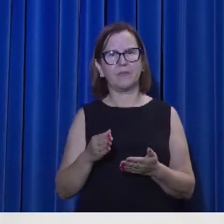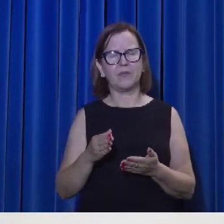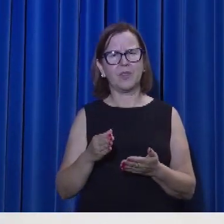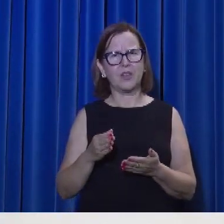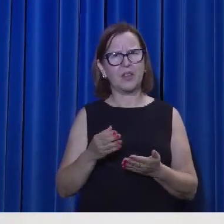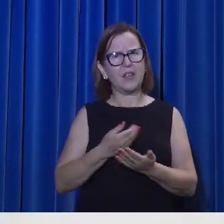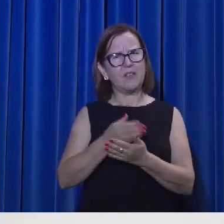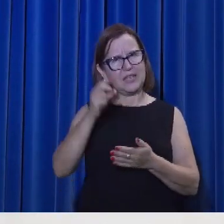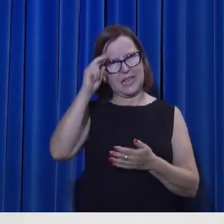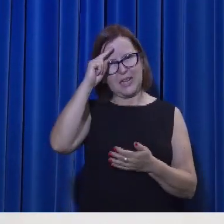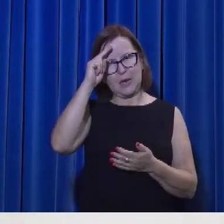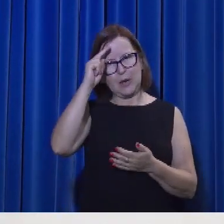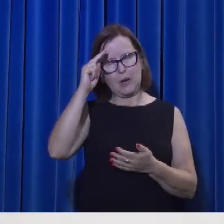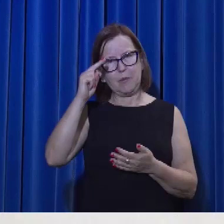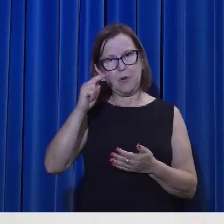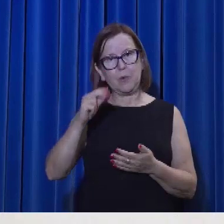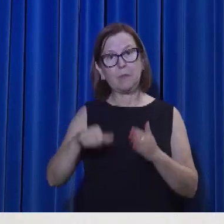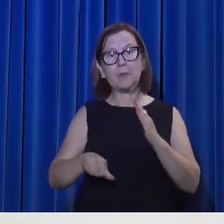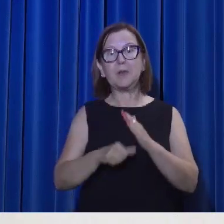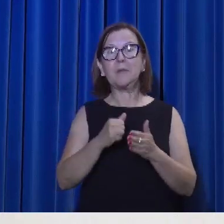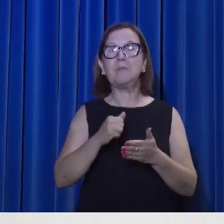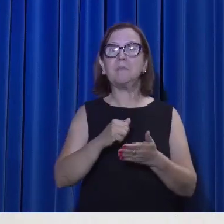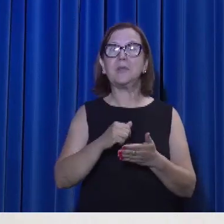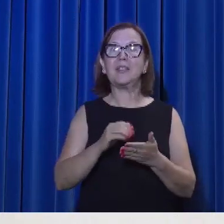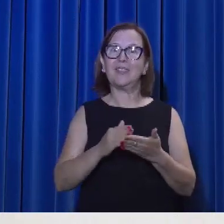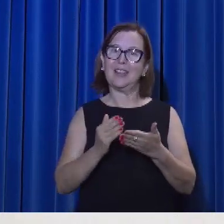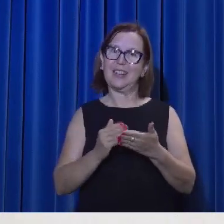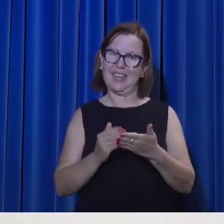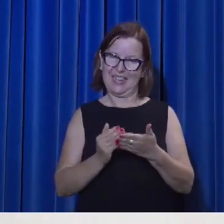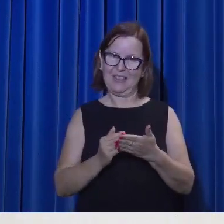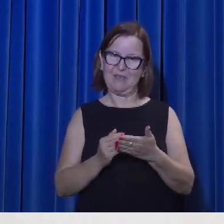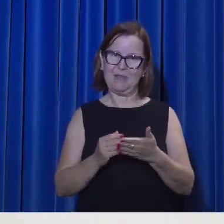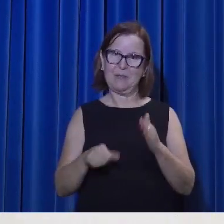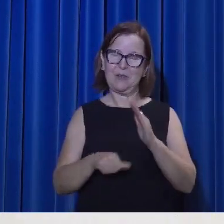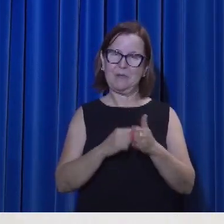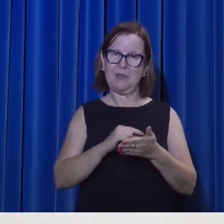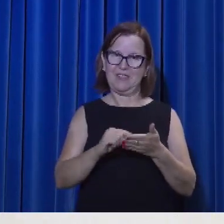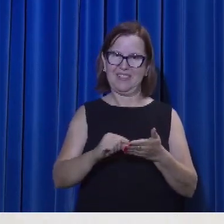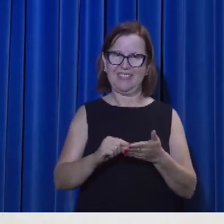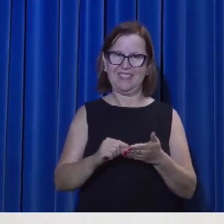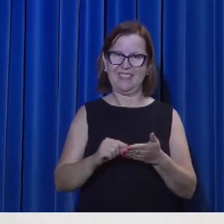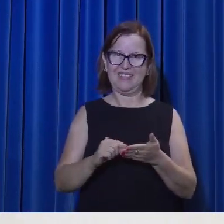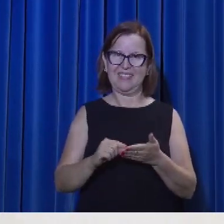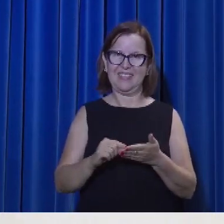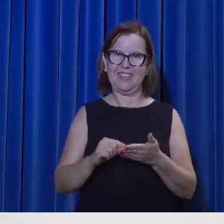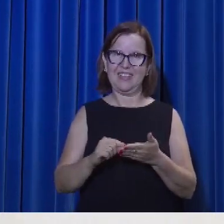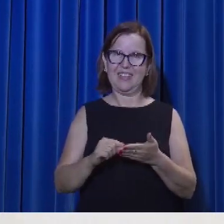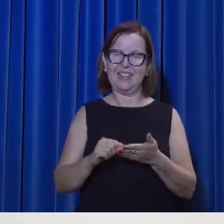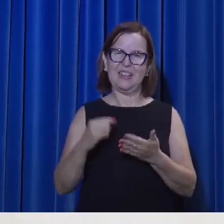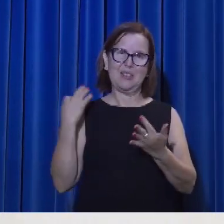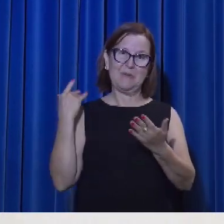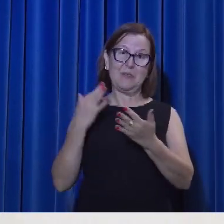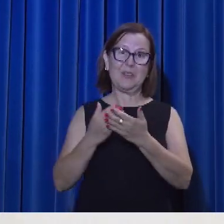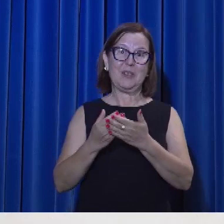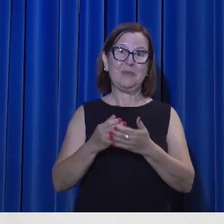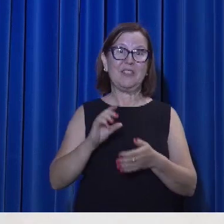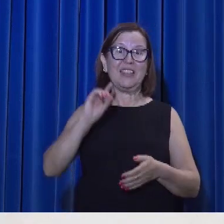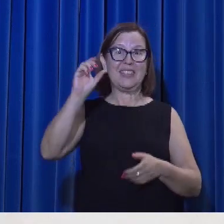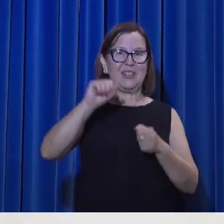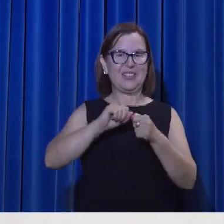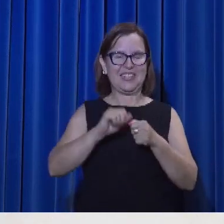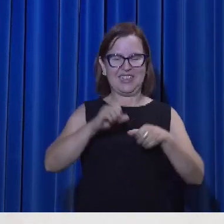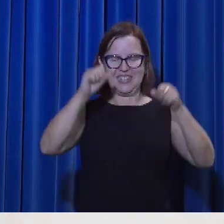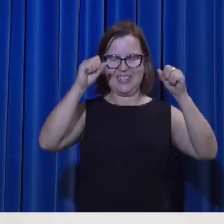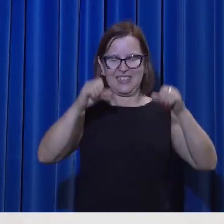começa? O primeiro livro da Bíblia, o primeiro versículo? No princípio criou Deus os céus e a terra. É assim que a